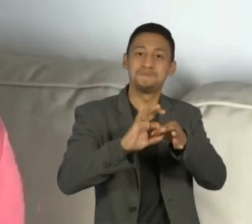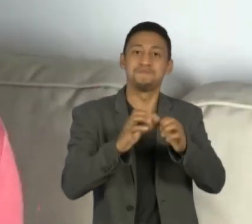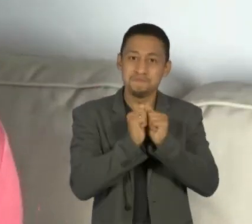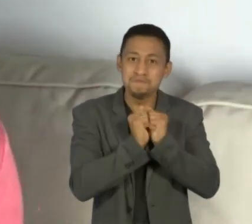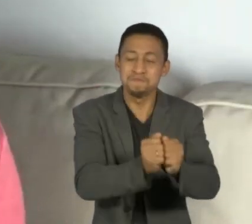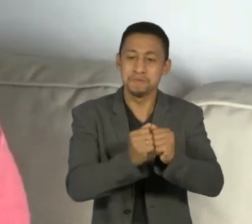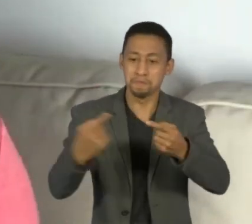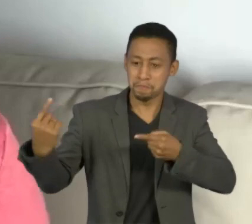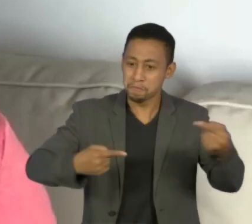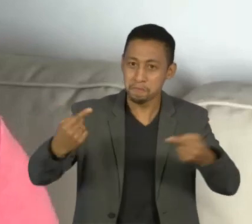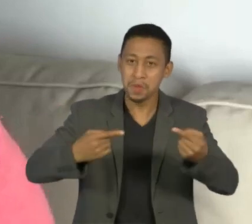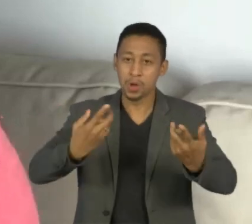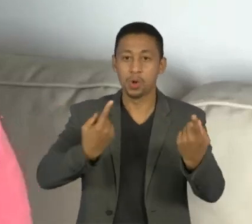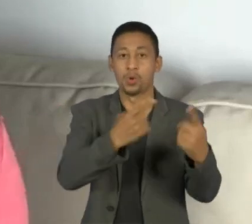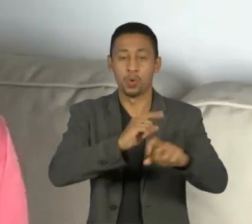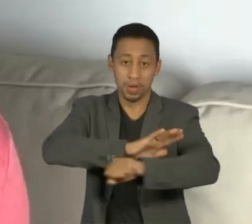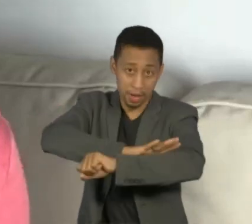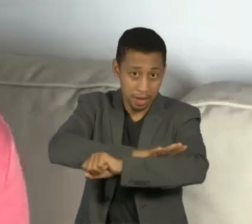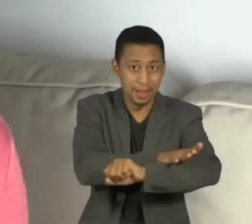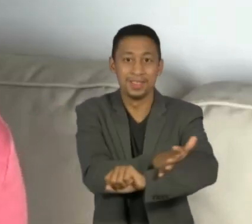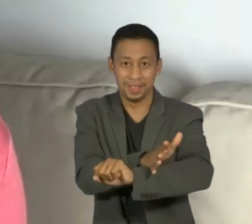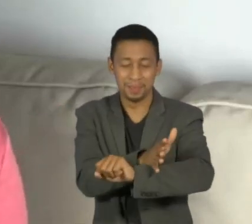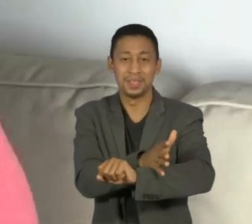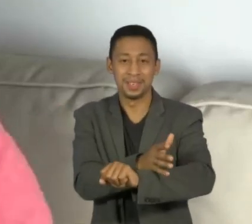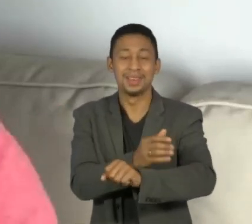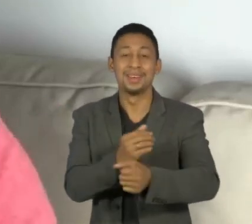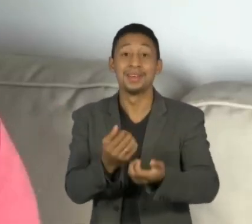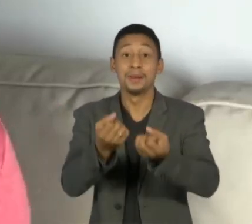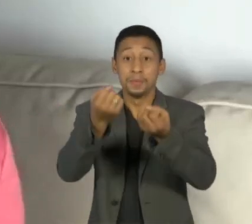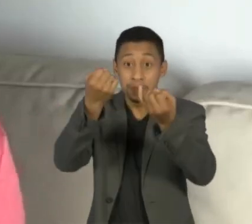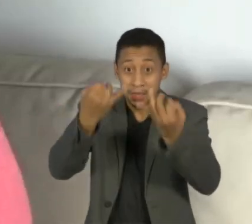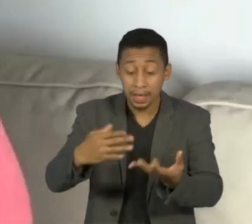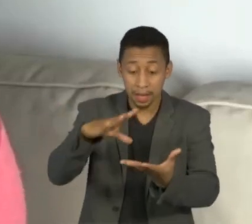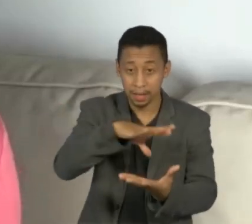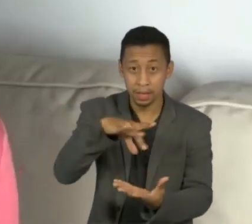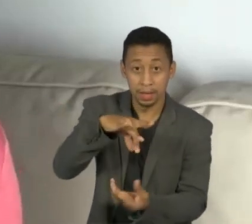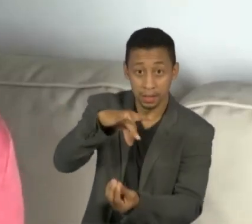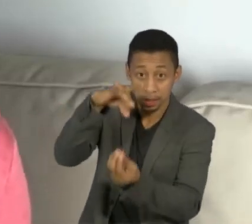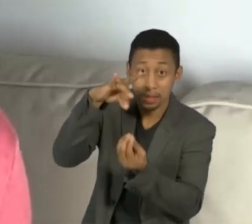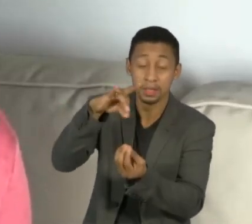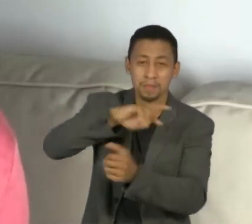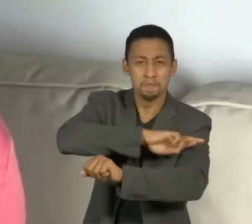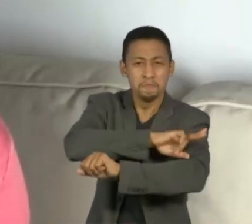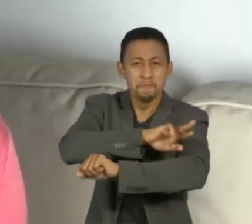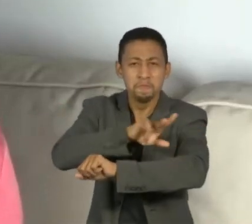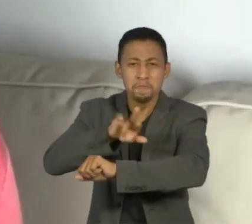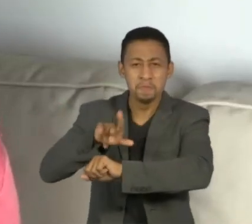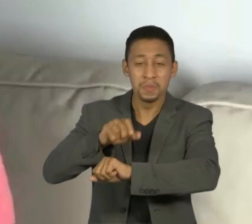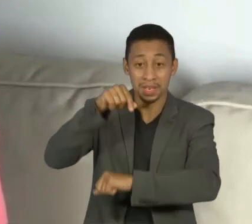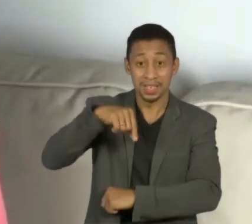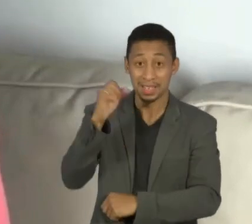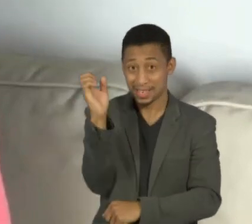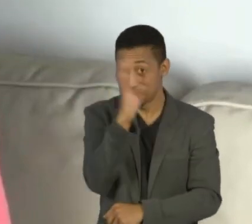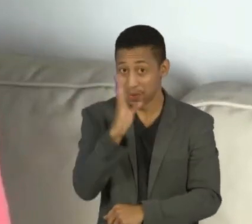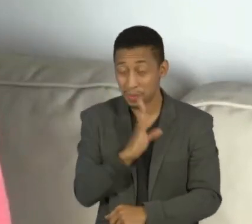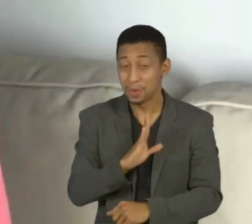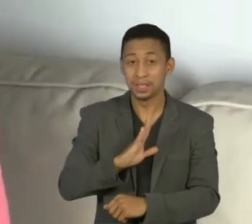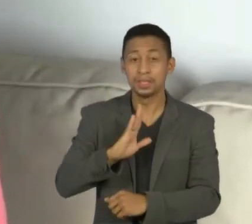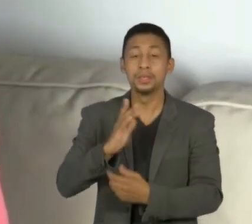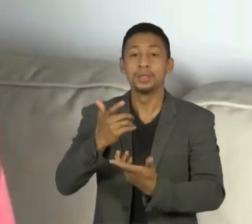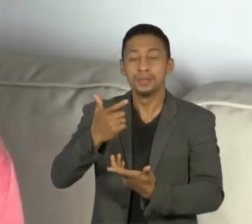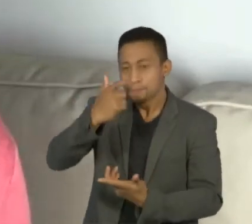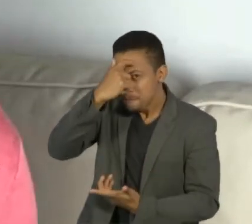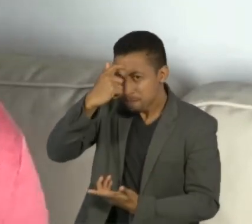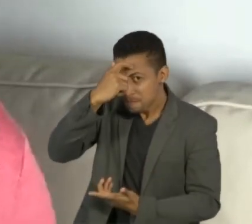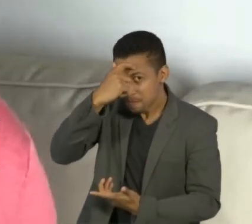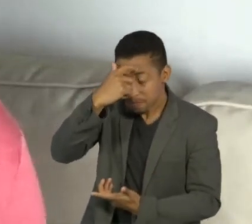porque, durante muito tempo, a ideia de democracia racial fez parte do imaginário dos brasileiros. E, portanto, agora nós temos a oportunidade de